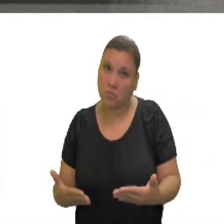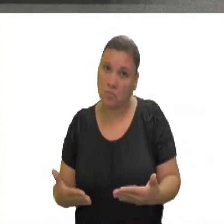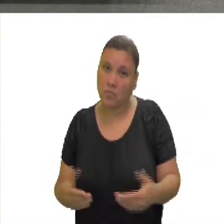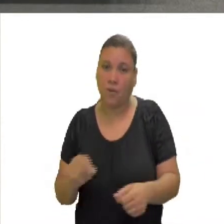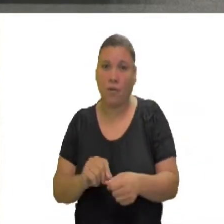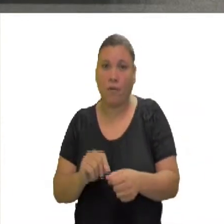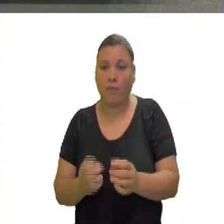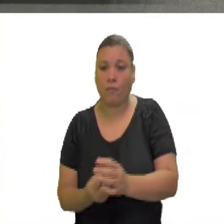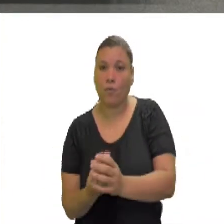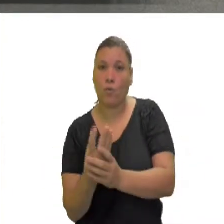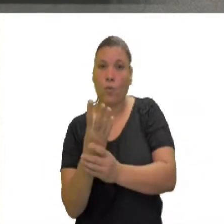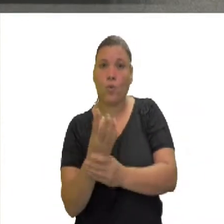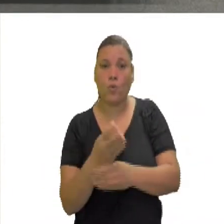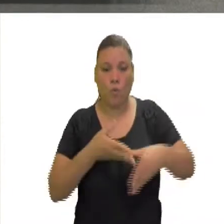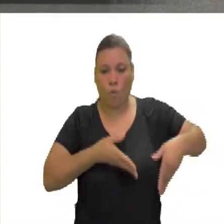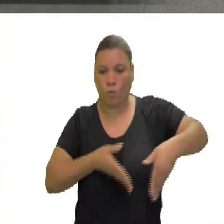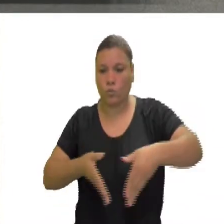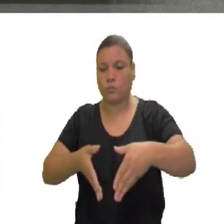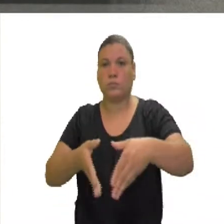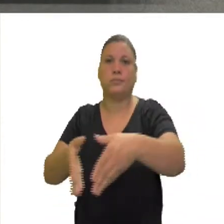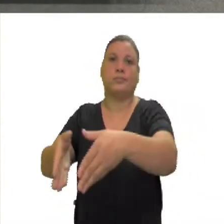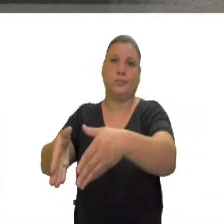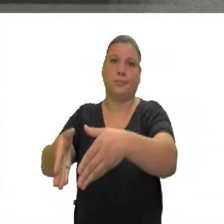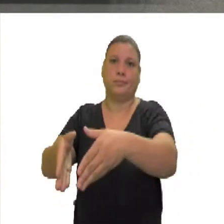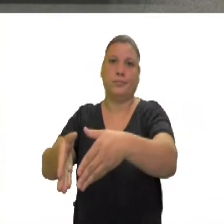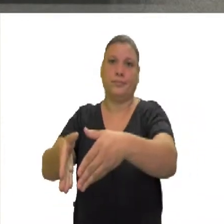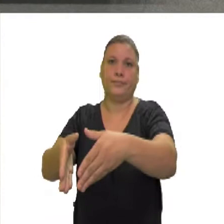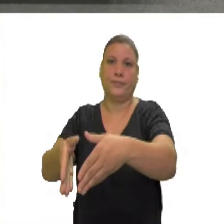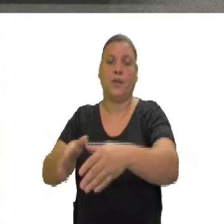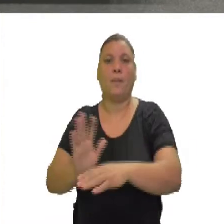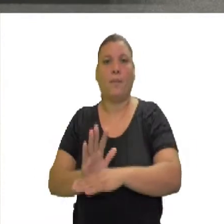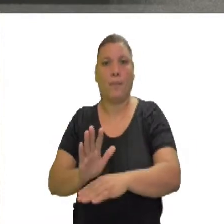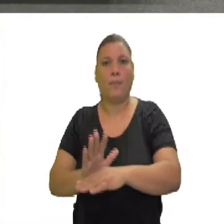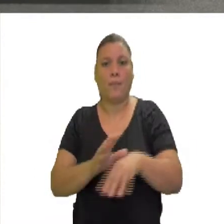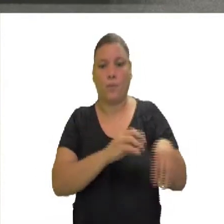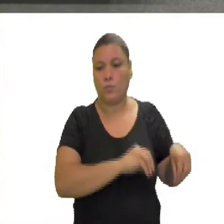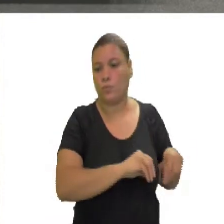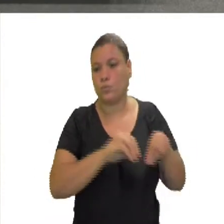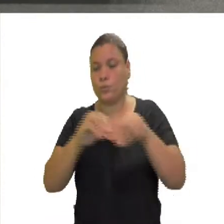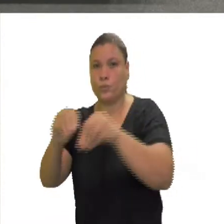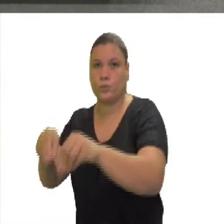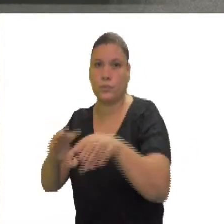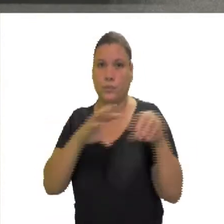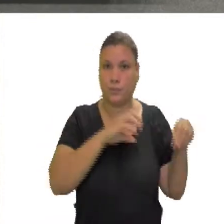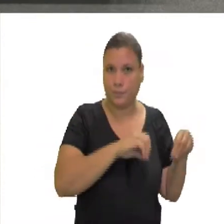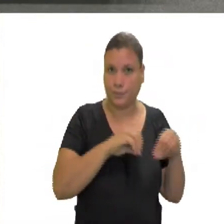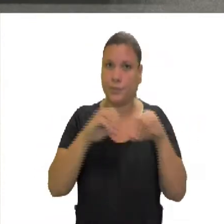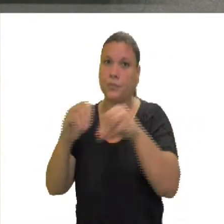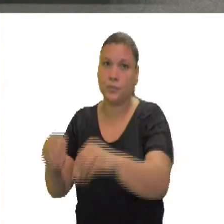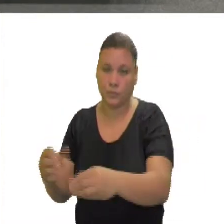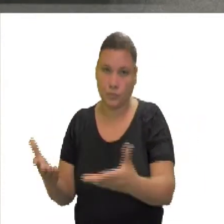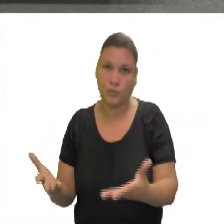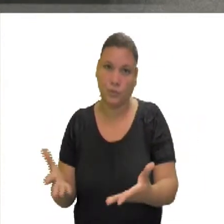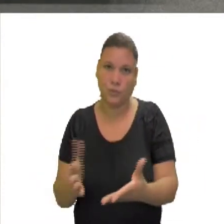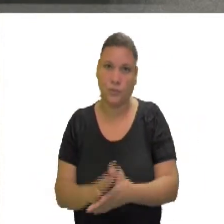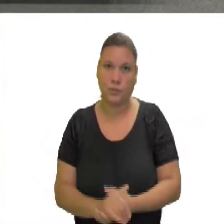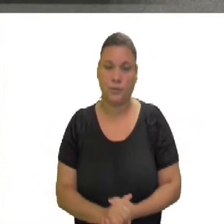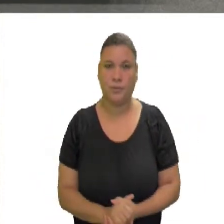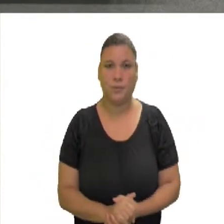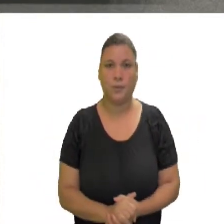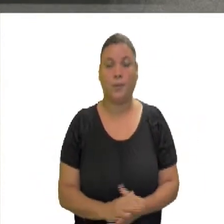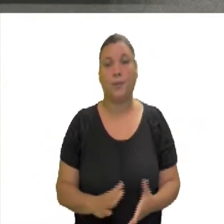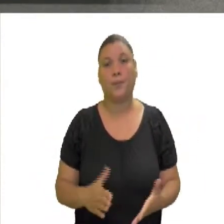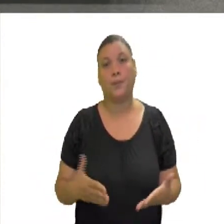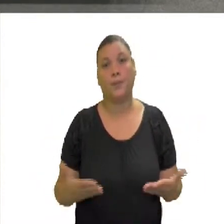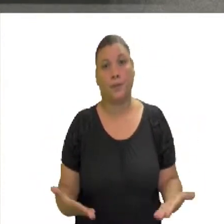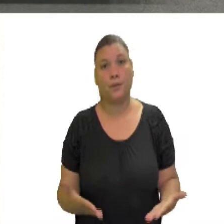Minas Gerais, esses minerais que fossem as pedras preciosas, e levar isso para o litoral. E aí começou a ter